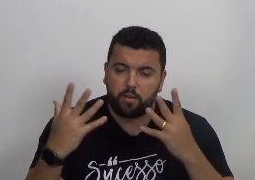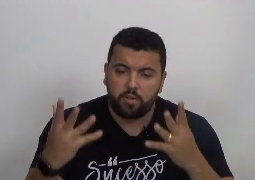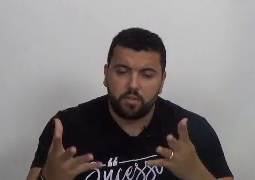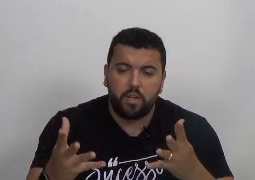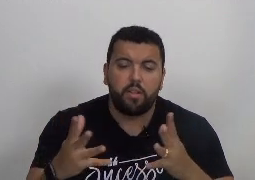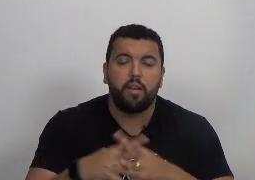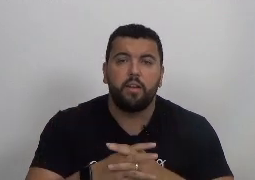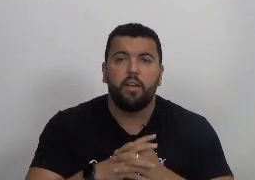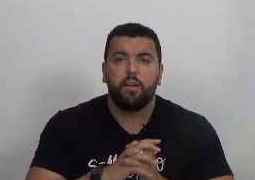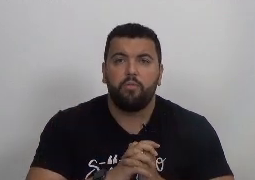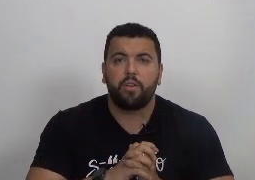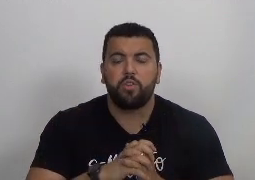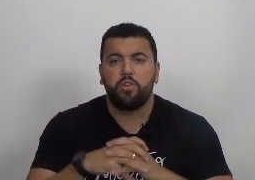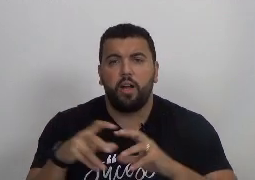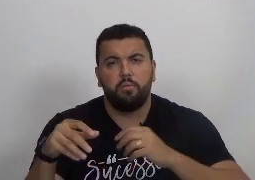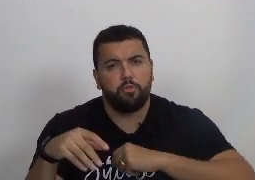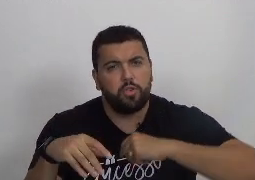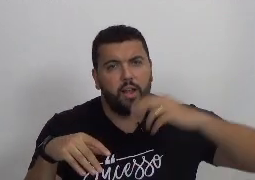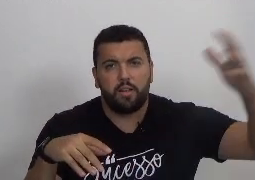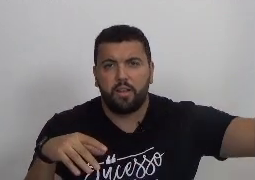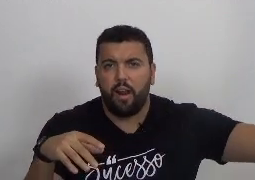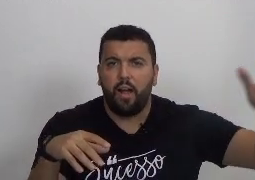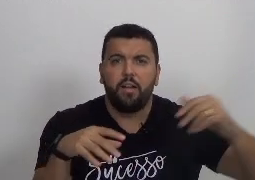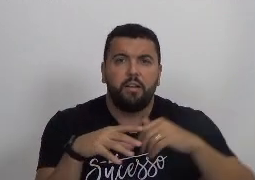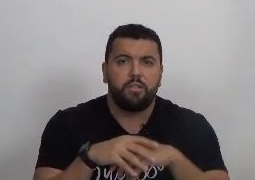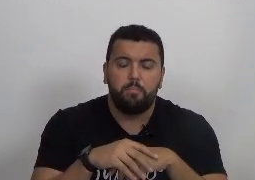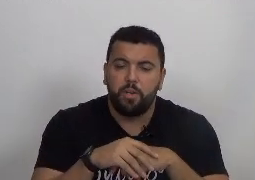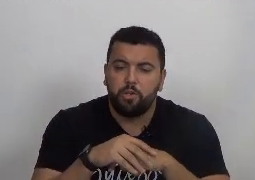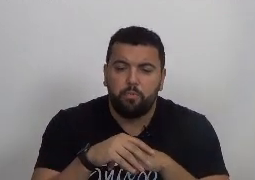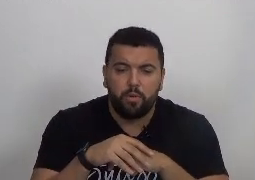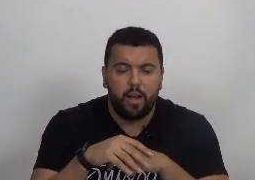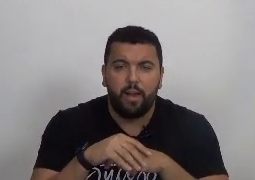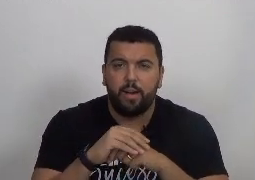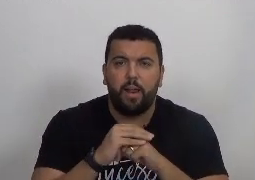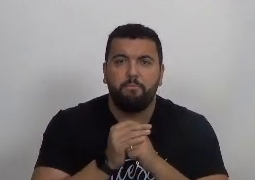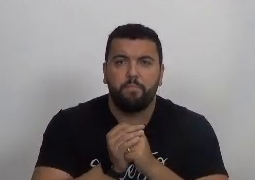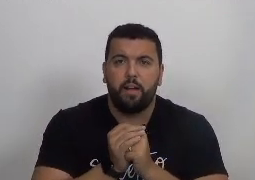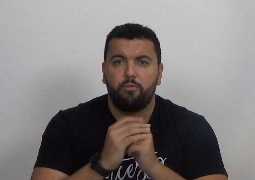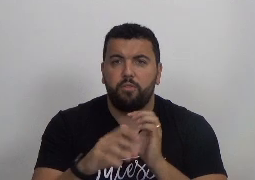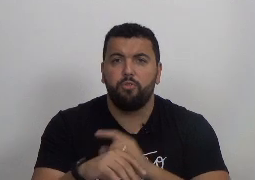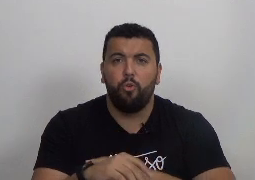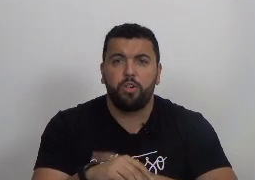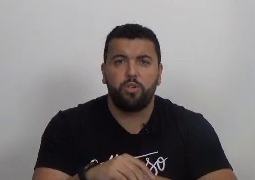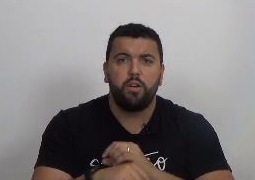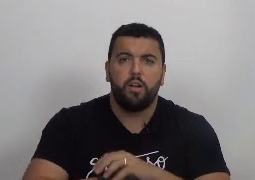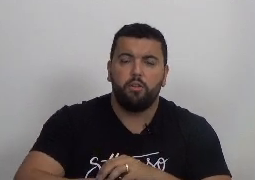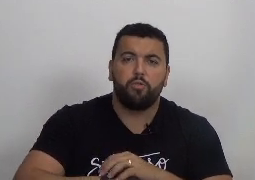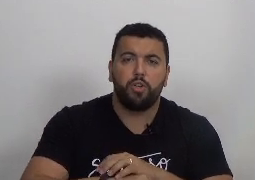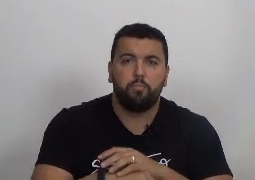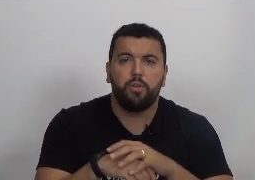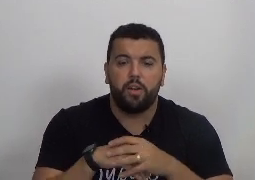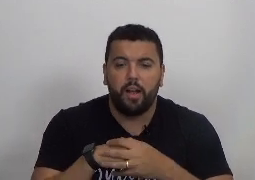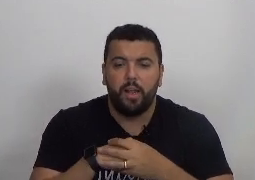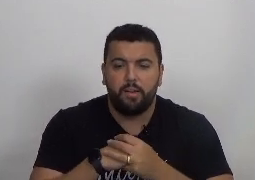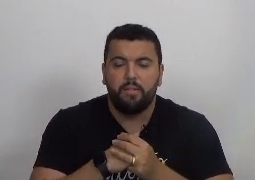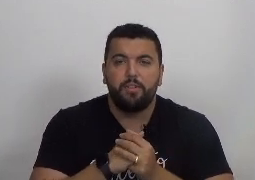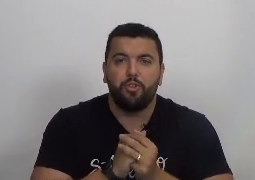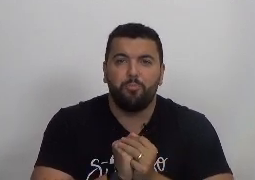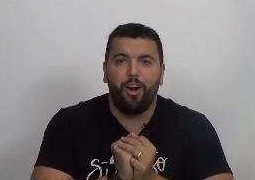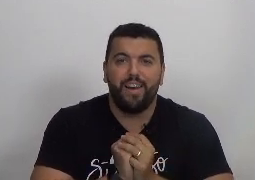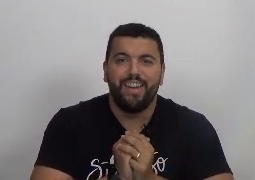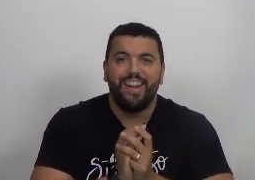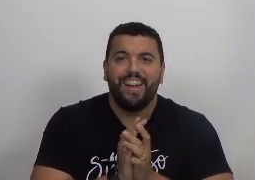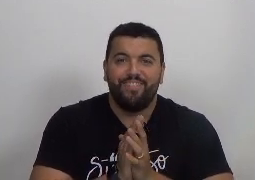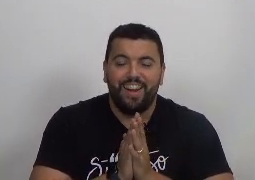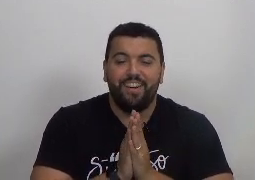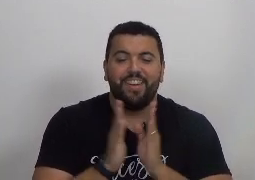foco dele espero que você entenda não fique chateado no instagram tá lá sempre respondo a galera tá inclusive o hoje eu tô respondendo a